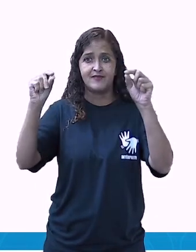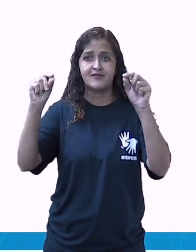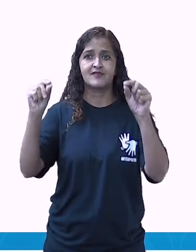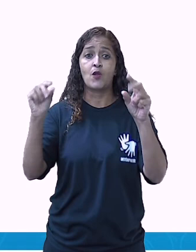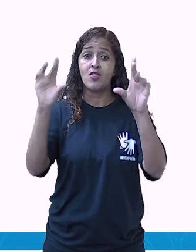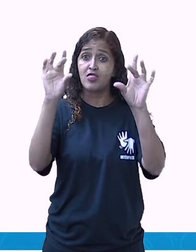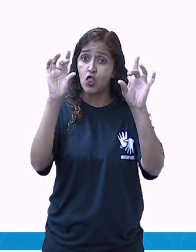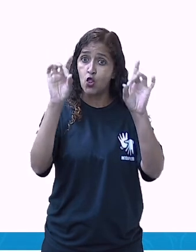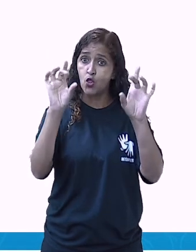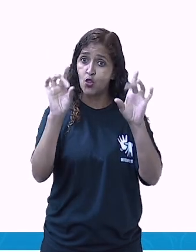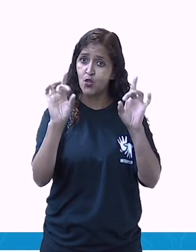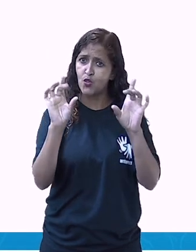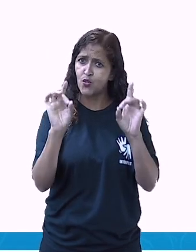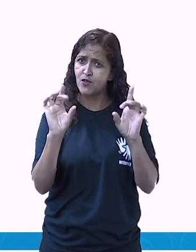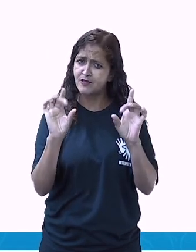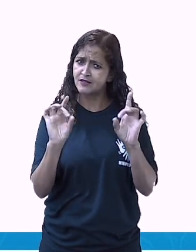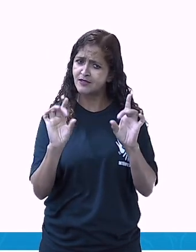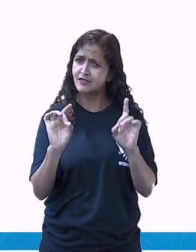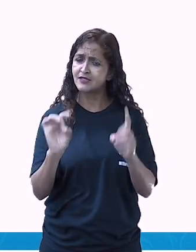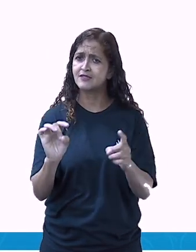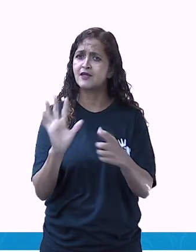especifica o que é para você fazer.